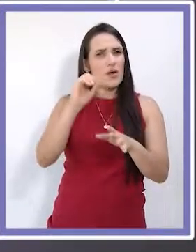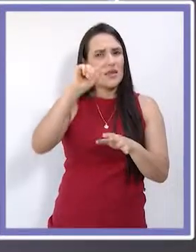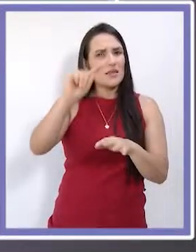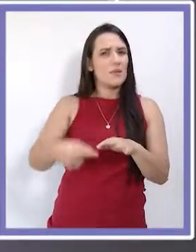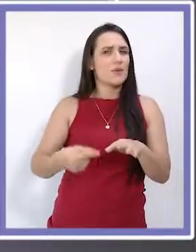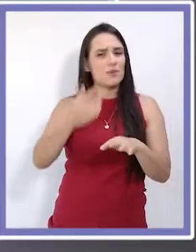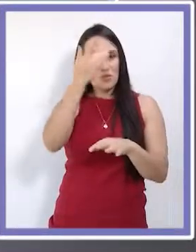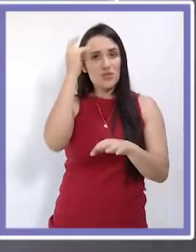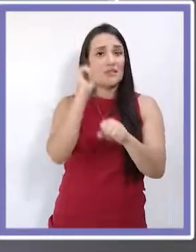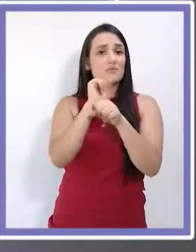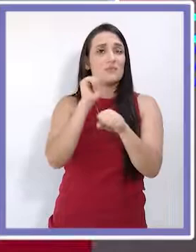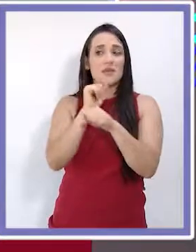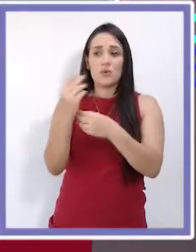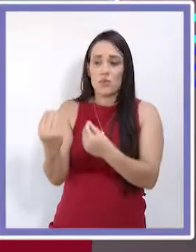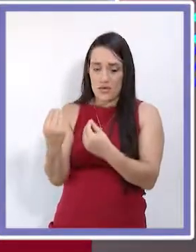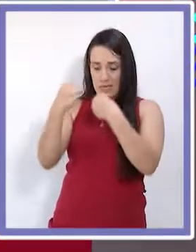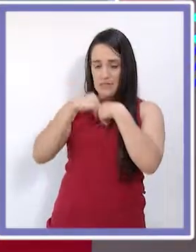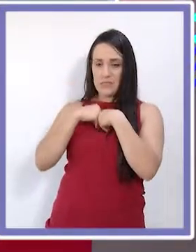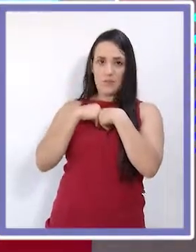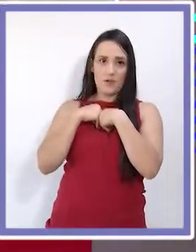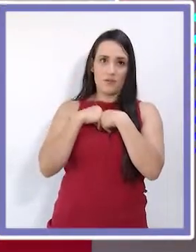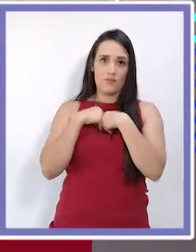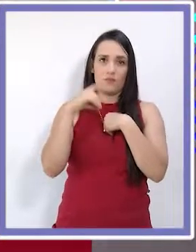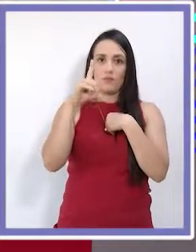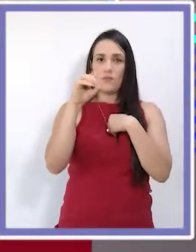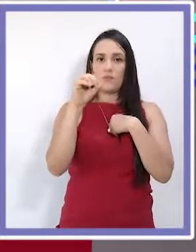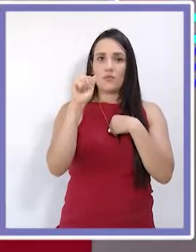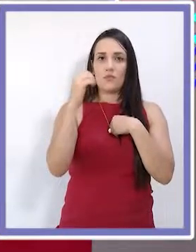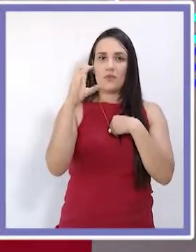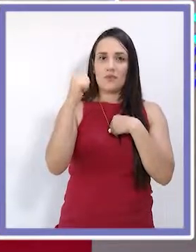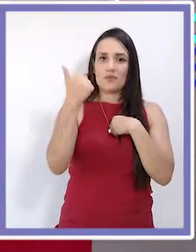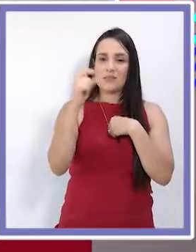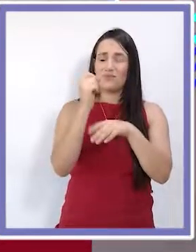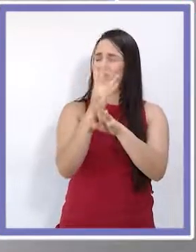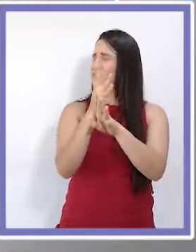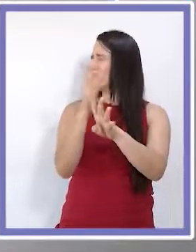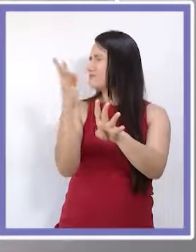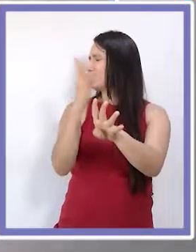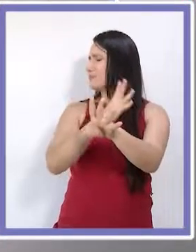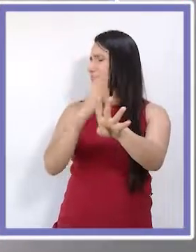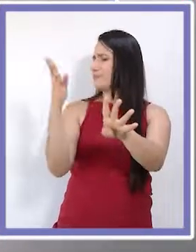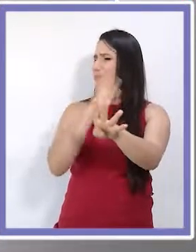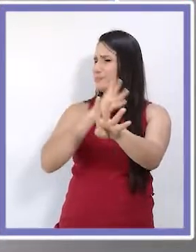de 40 mil pessoas aguardando por um transplante. Então, a fila, assim, é